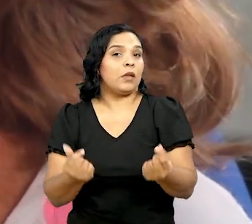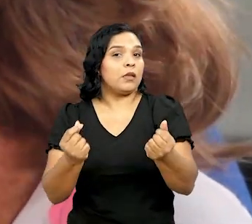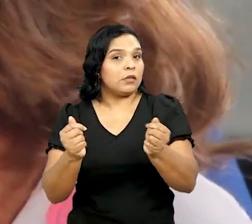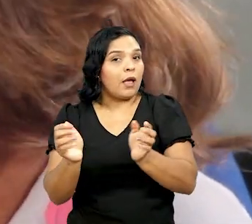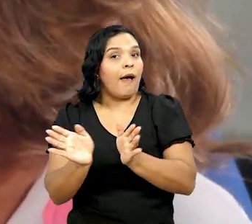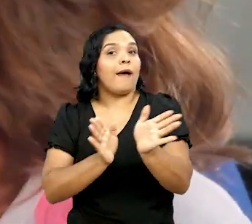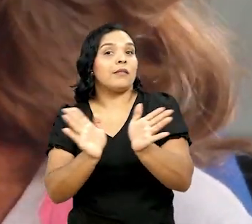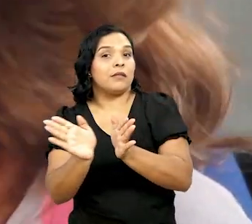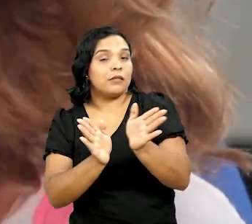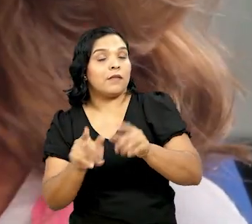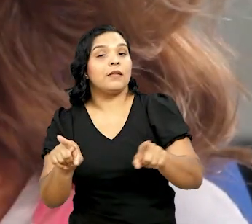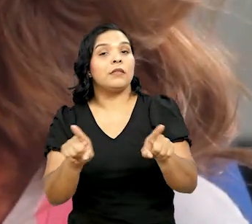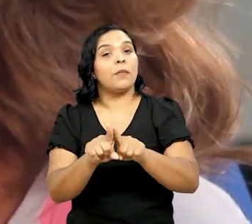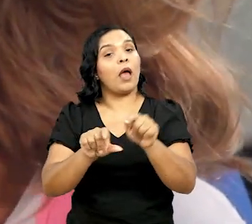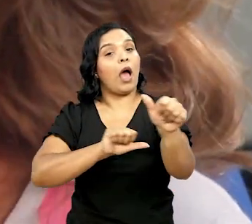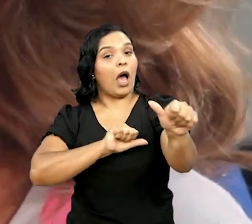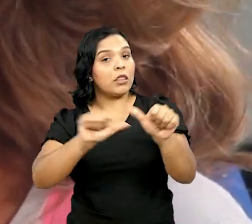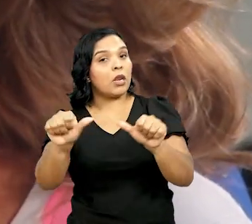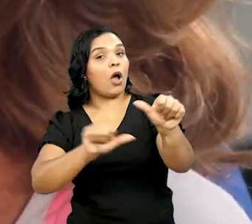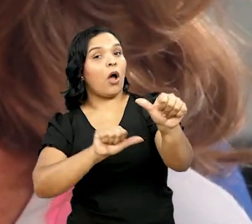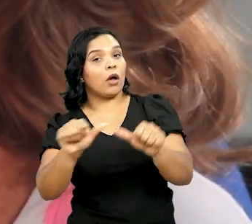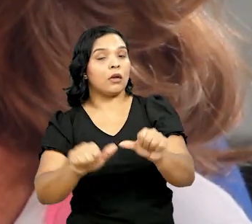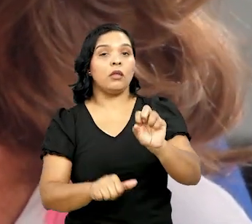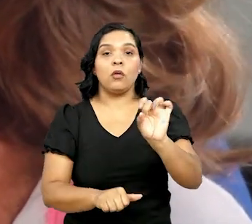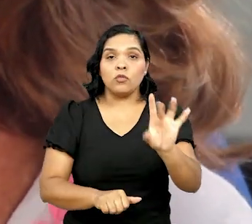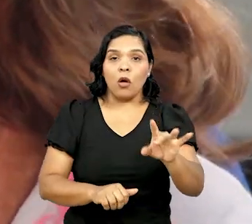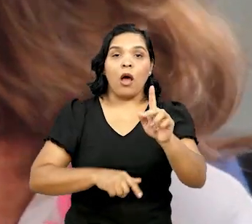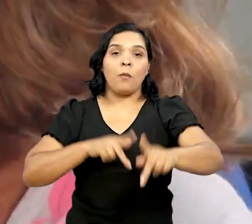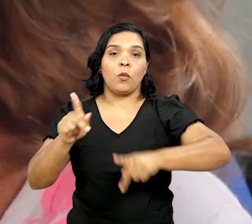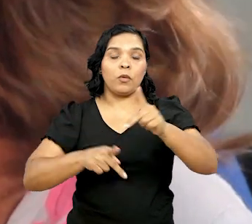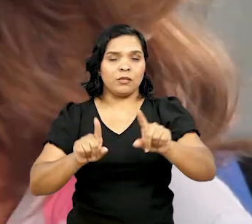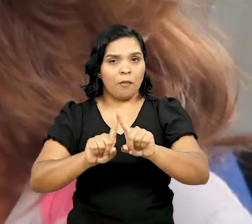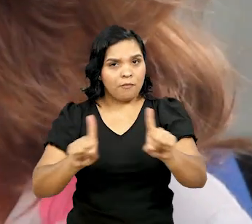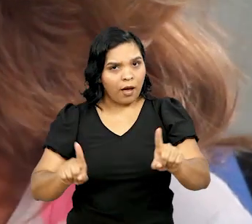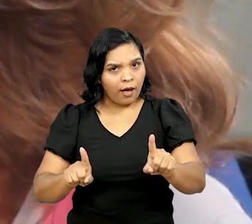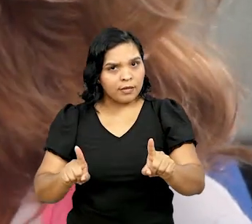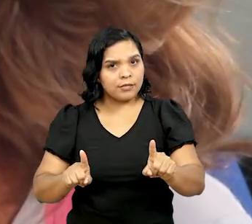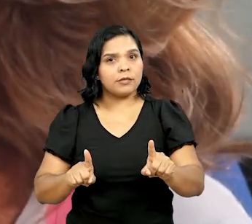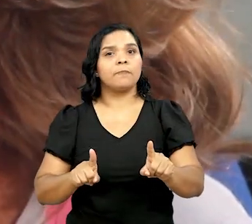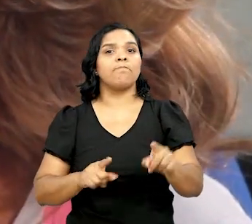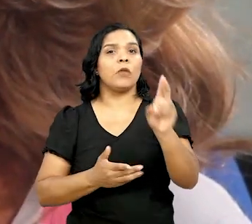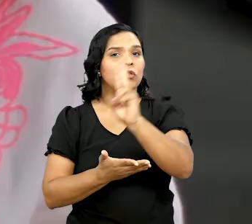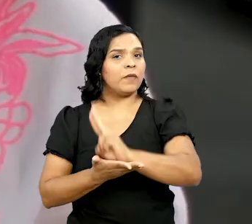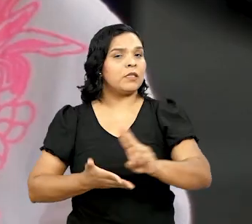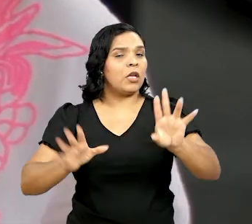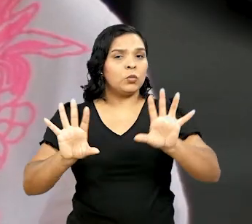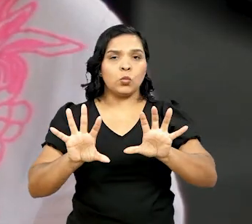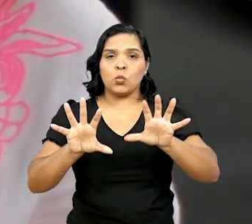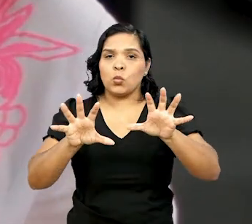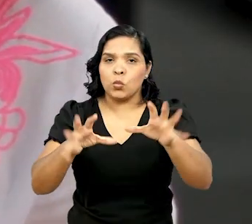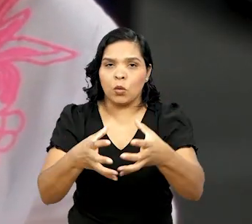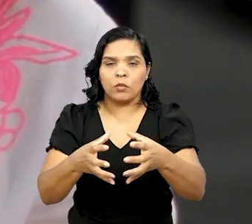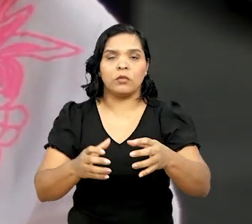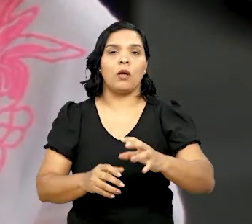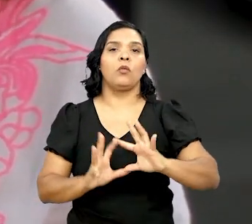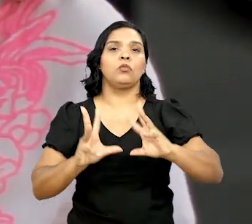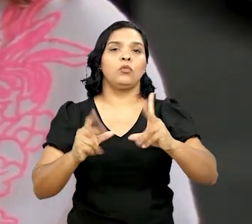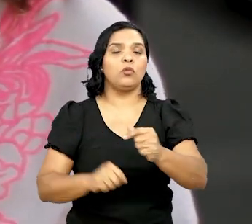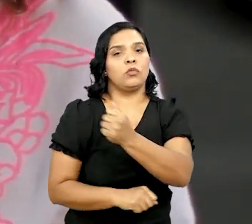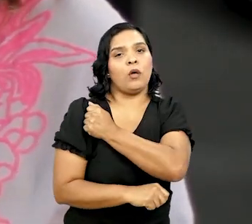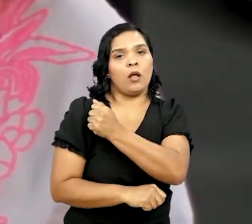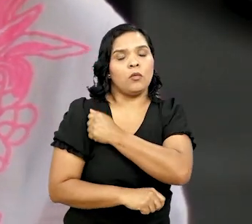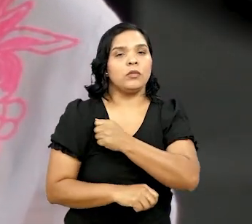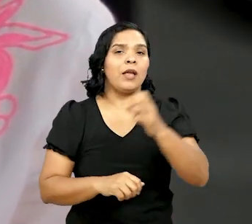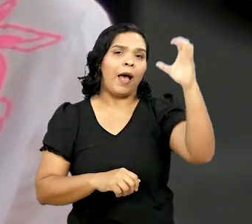acessíveis. E há uma troca, né? E não só a população, mas a comunidade universitária como um todo. Então, os alunos